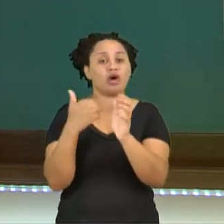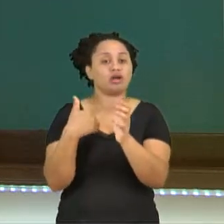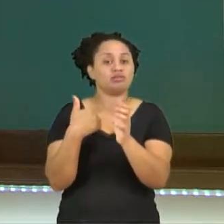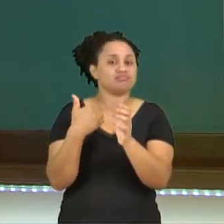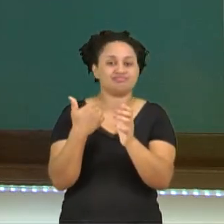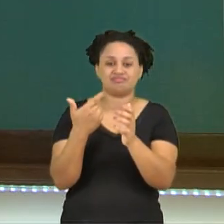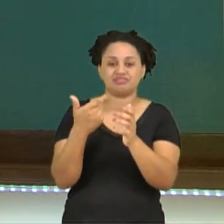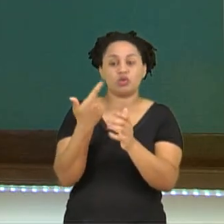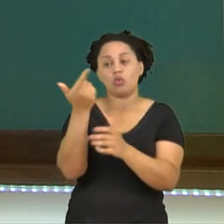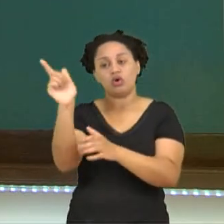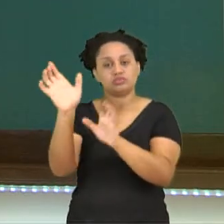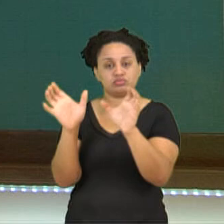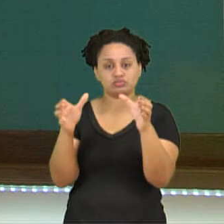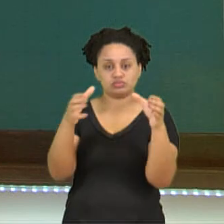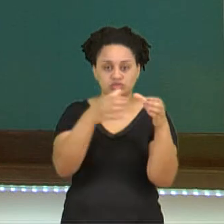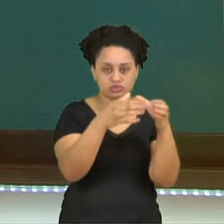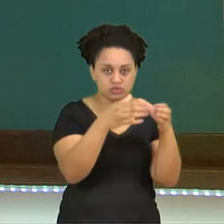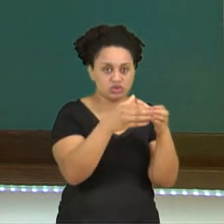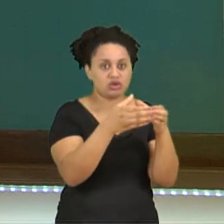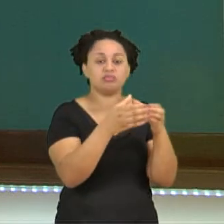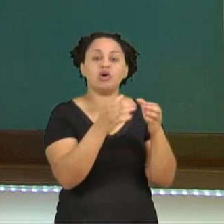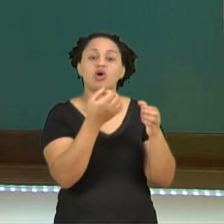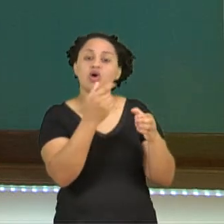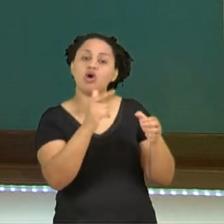livre, que ocasiona, se não,